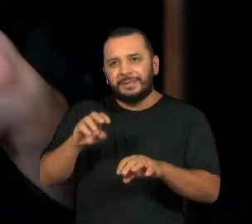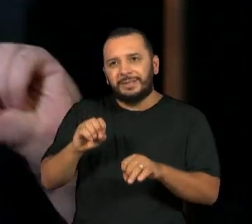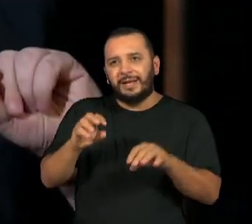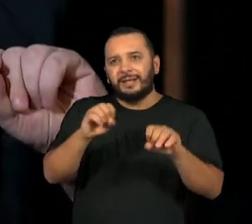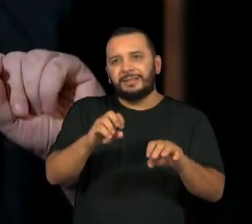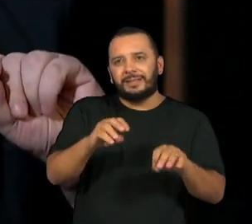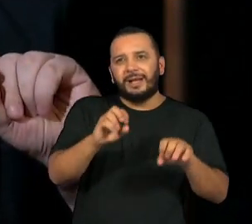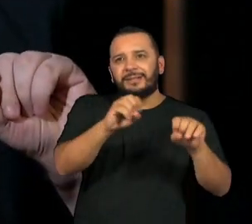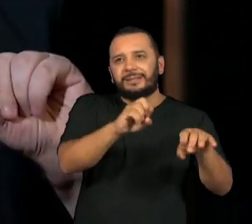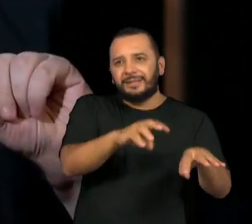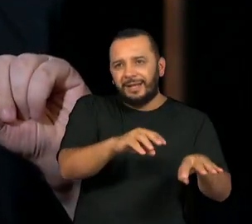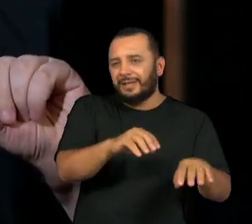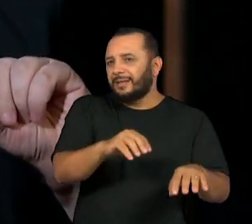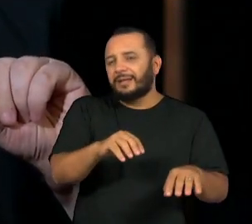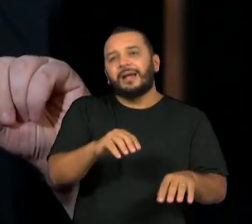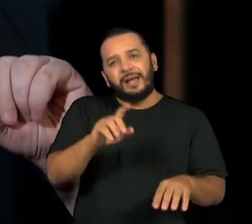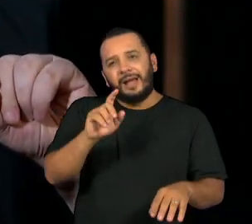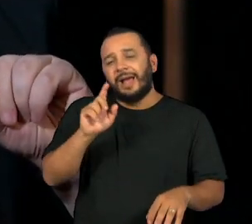crítico.